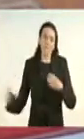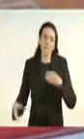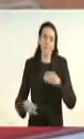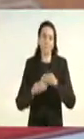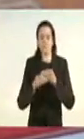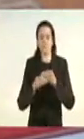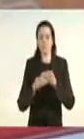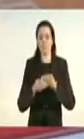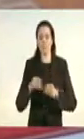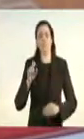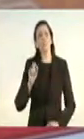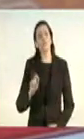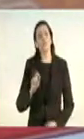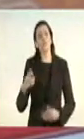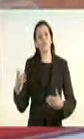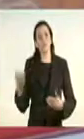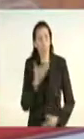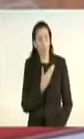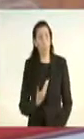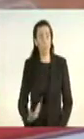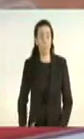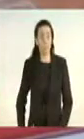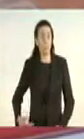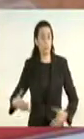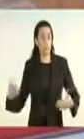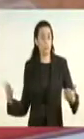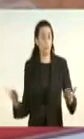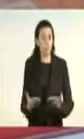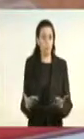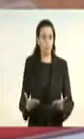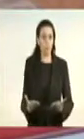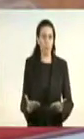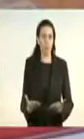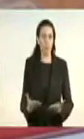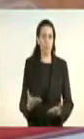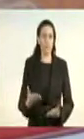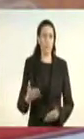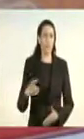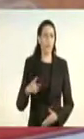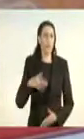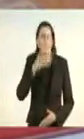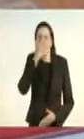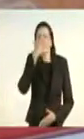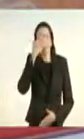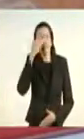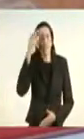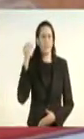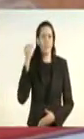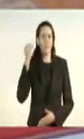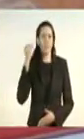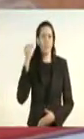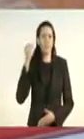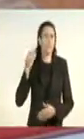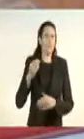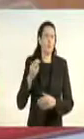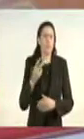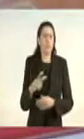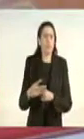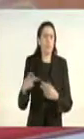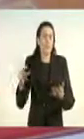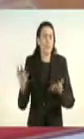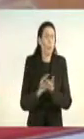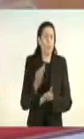governo realmente não quer se basear no retrovisor. Ontem o deputado Edilásio, pelo que eu